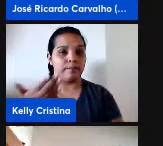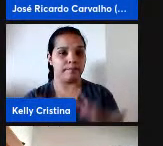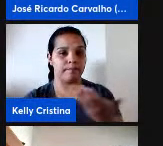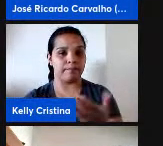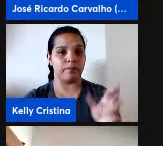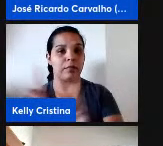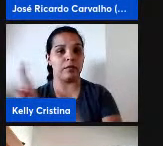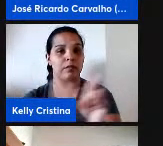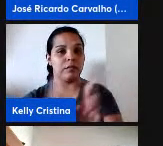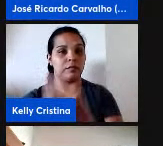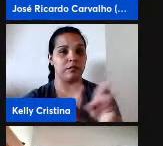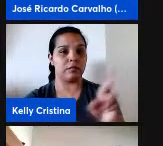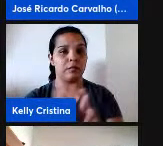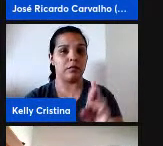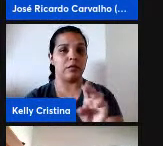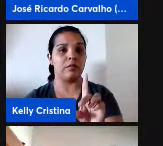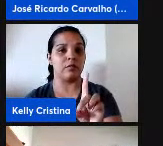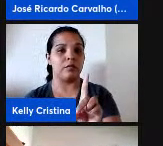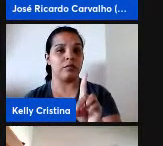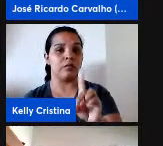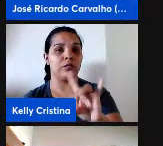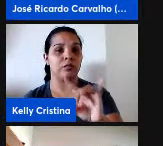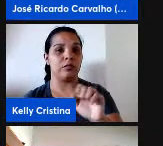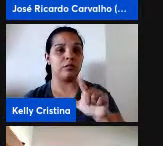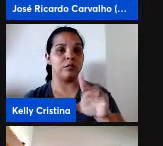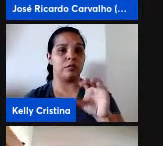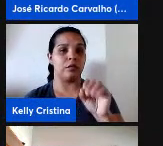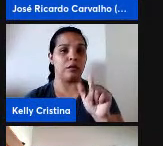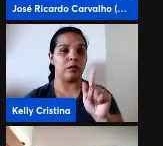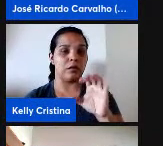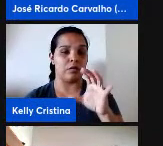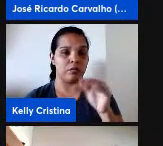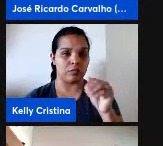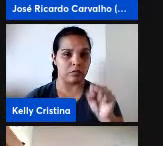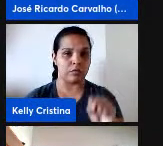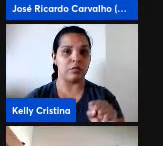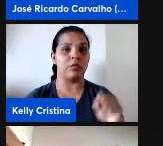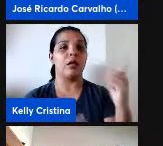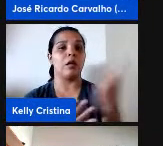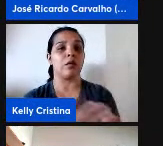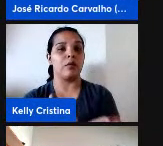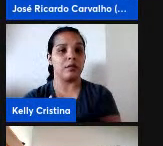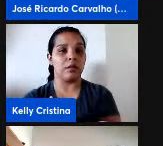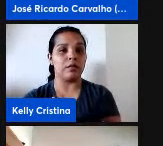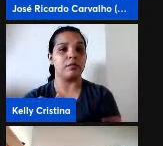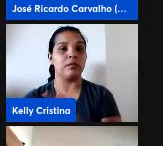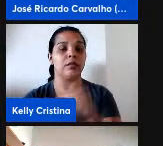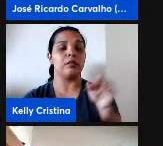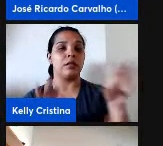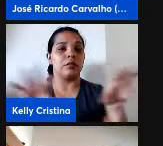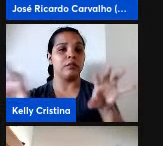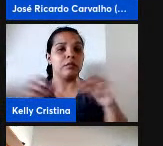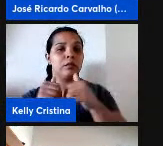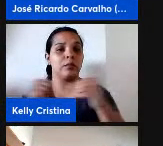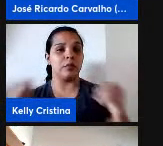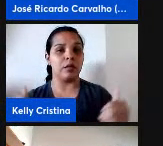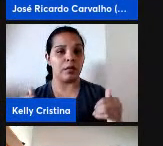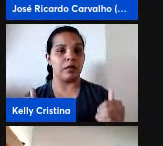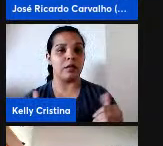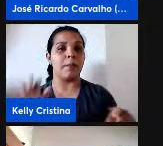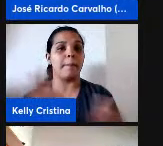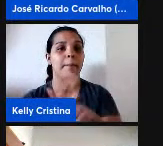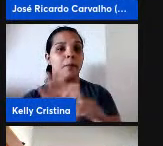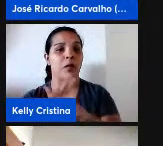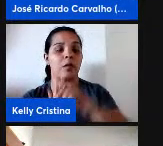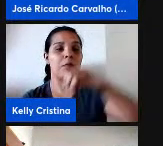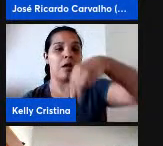relações dialógicas entre os enunciados que atravessam por dentro, também de enunciados isolados, pertencem à metalinguística